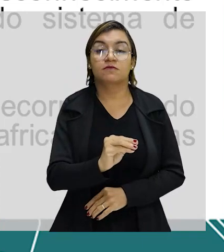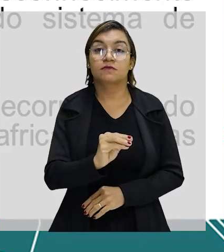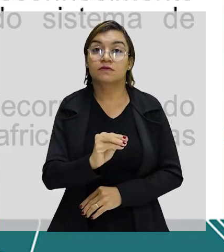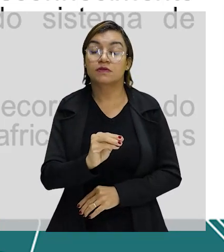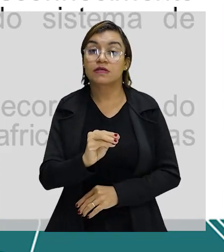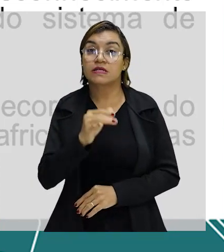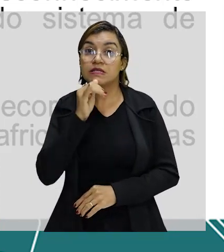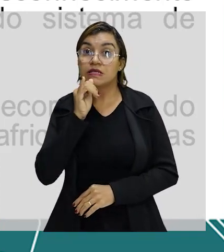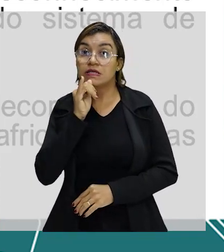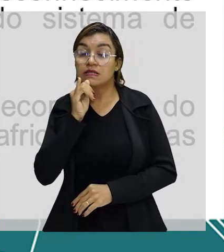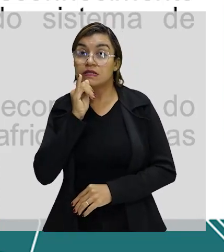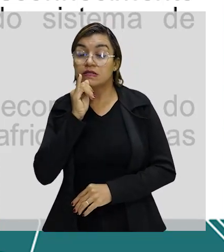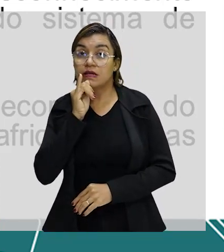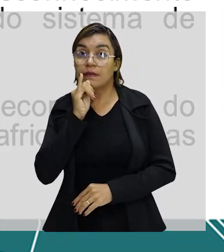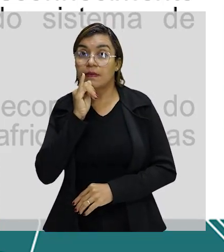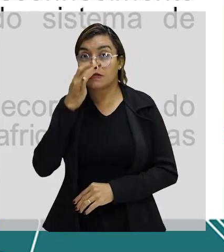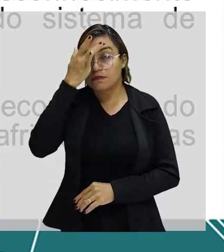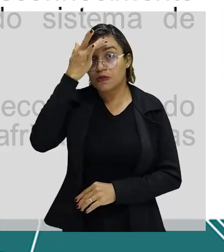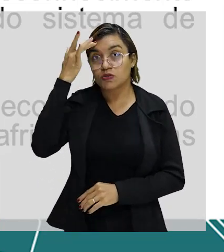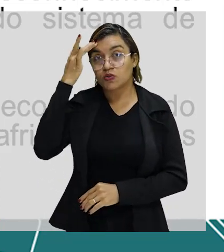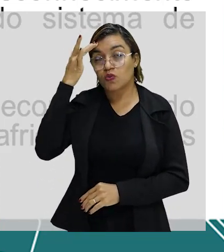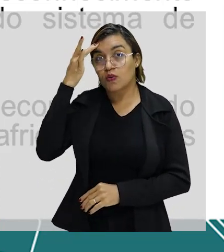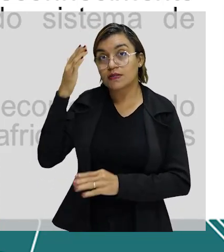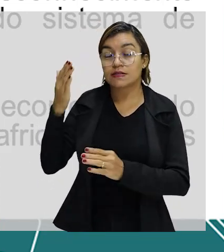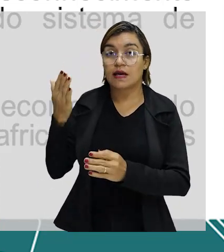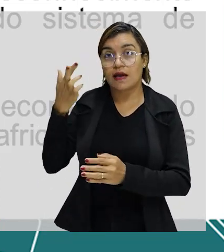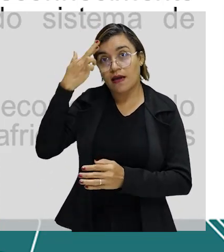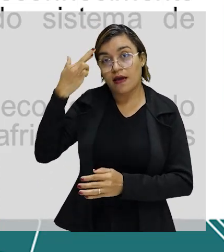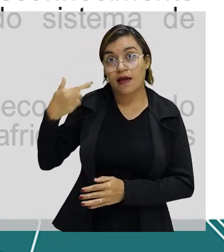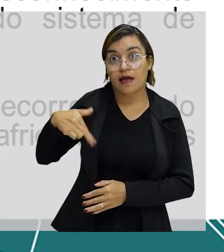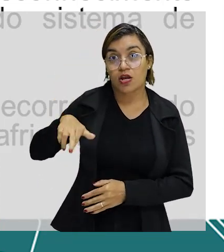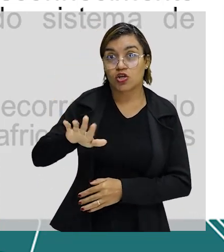aos adeptos de uma religião. Esse tipo de